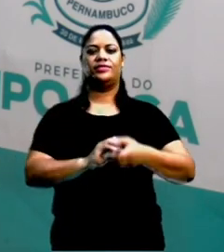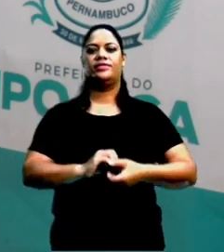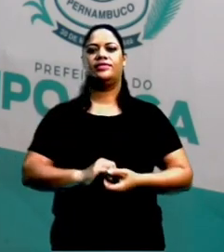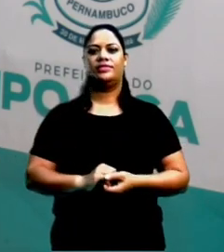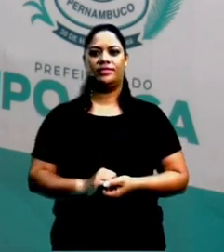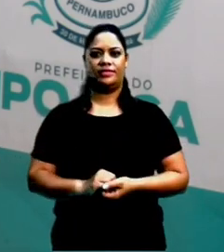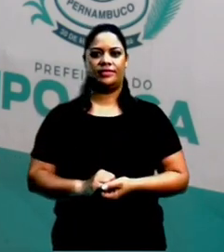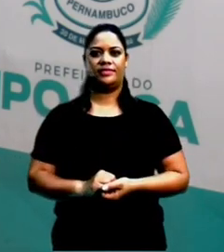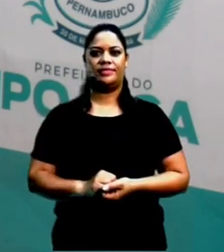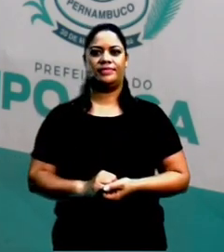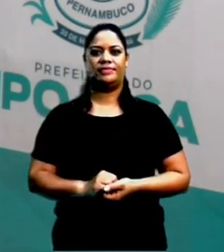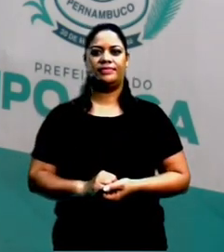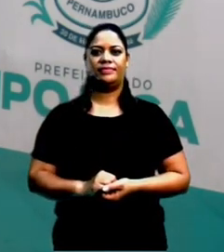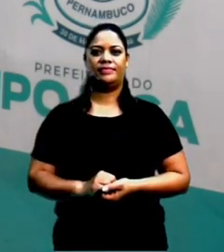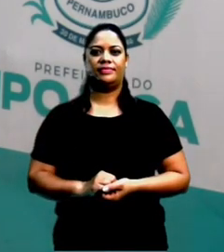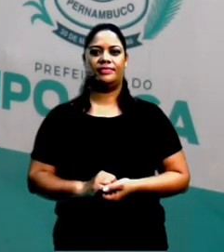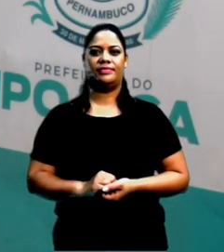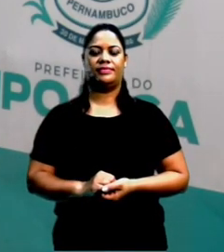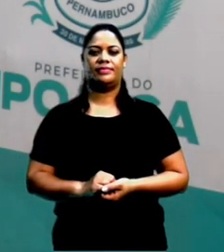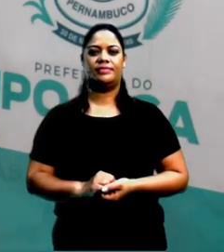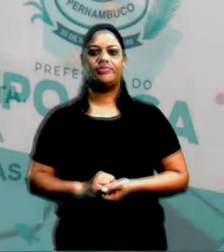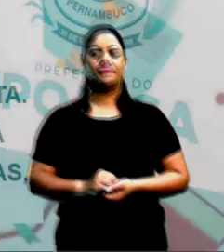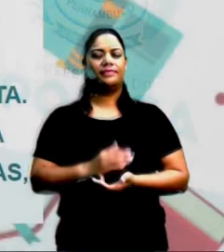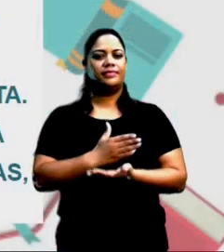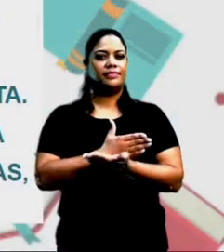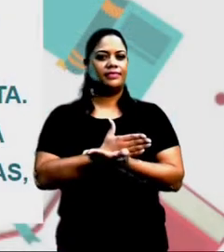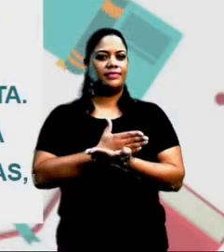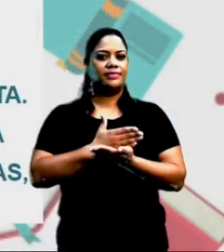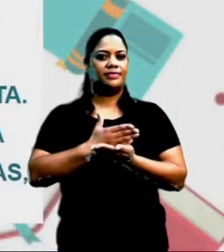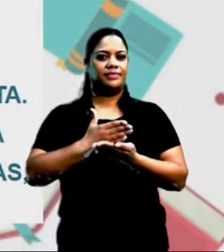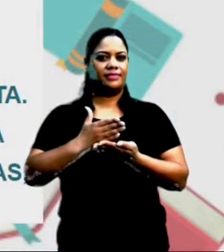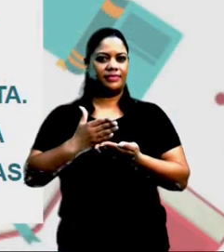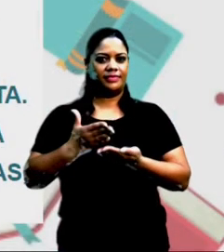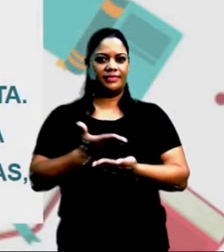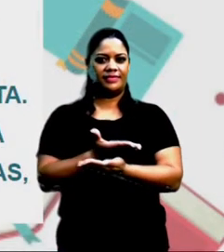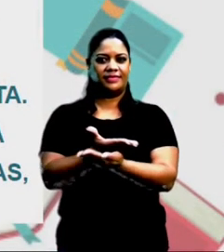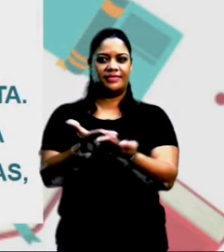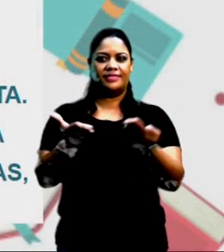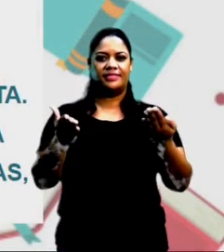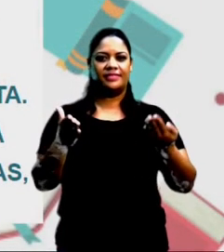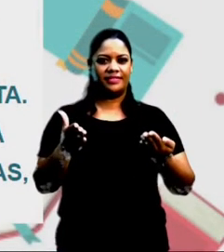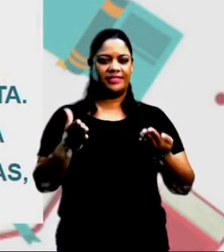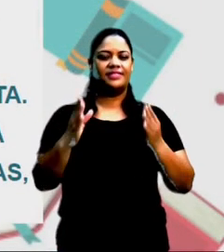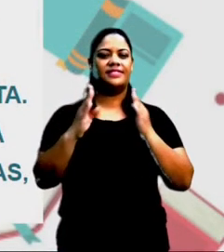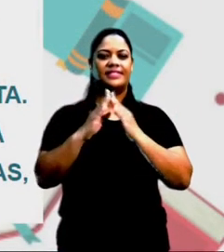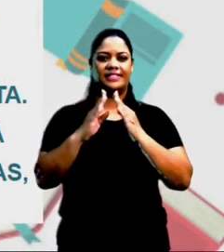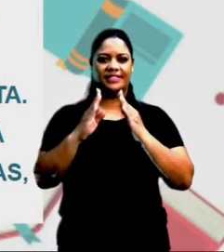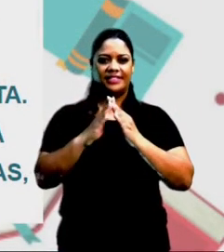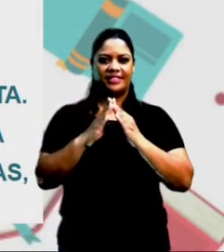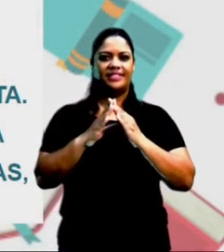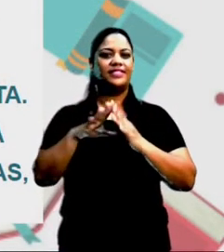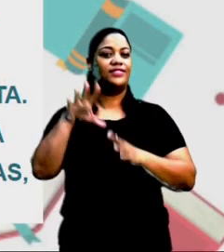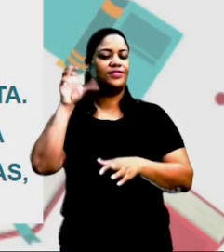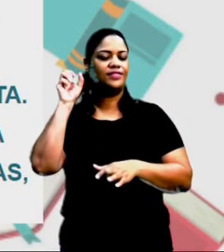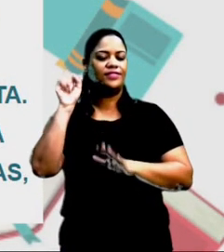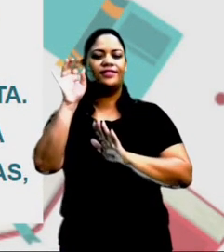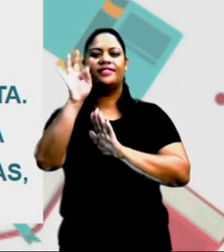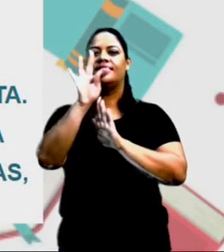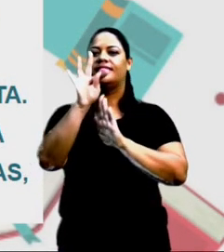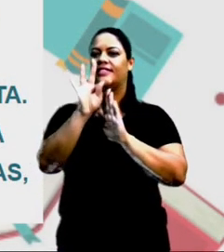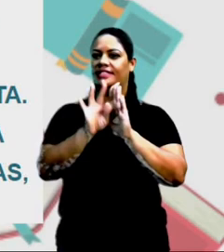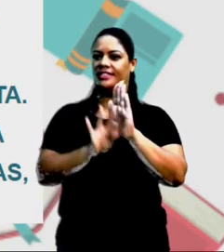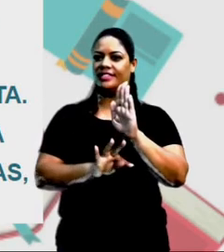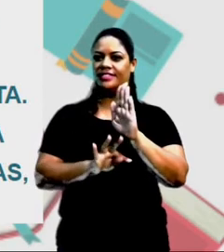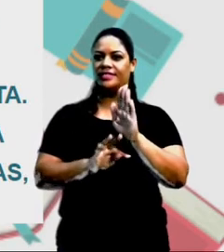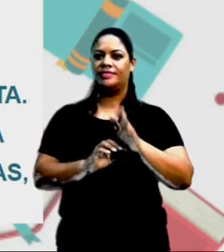Vamos lá para a nossa escuta? Para começar, você vai escutar aí na sua casa esse texto,